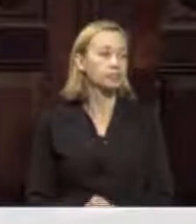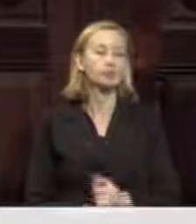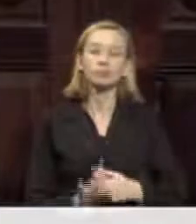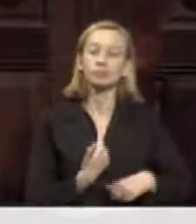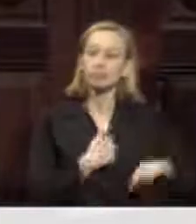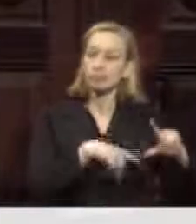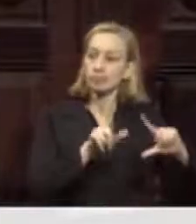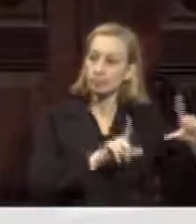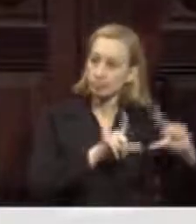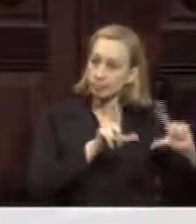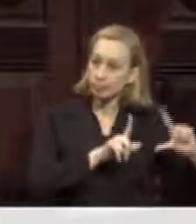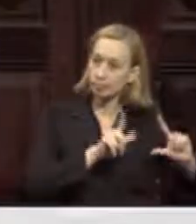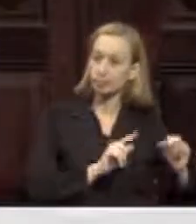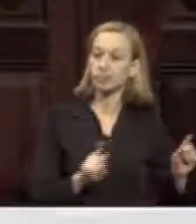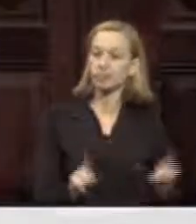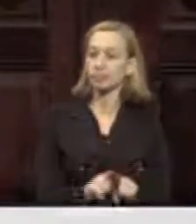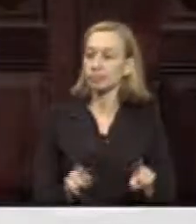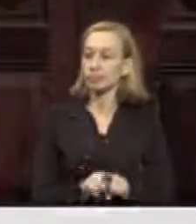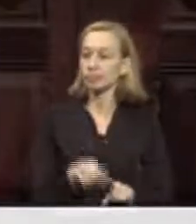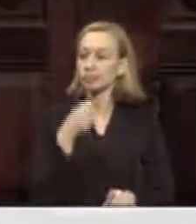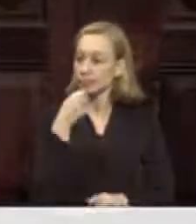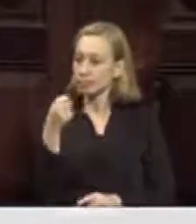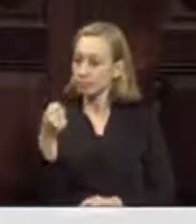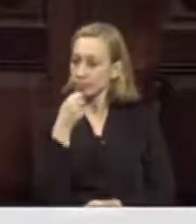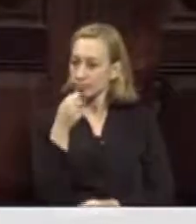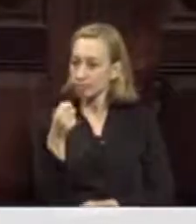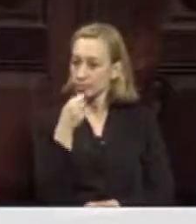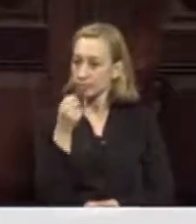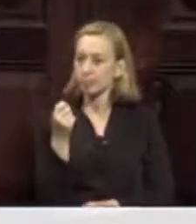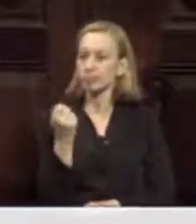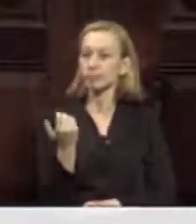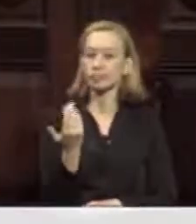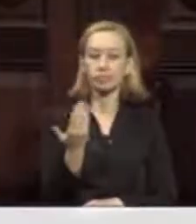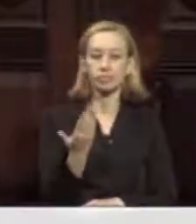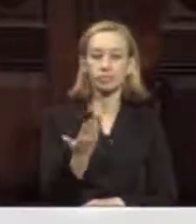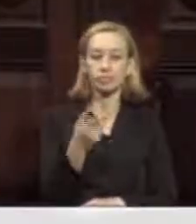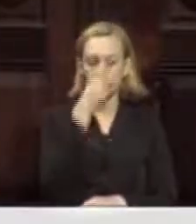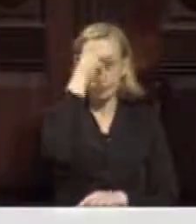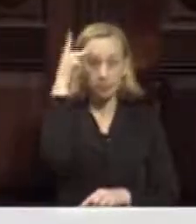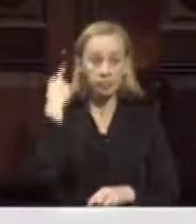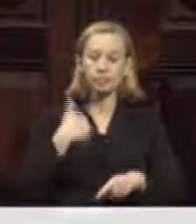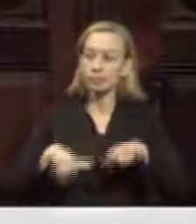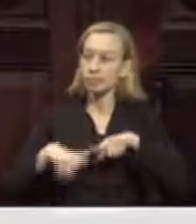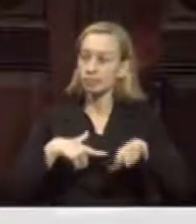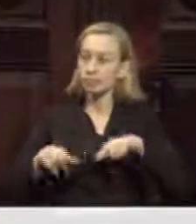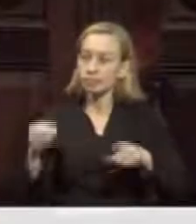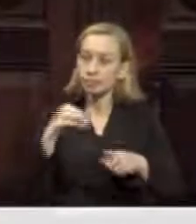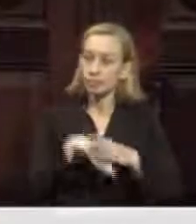imprensa, companheiros e companheiras que ocupam as dependências da galeria,